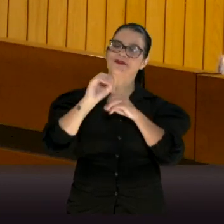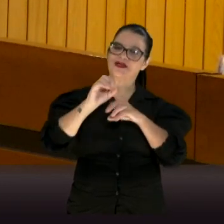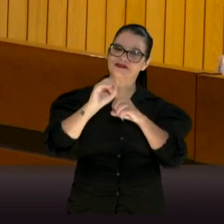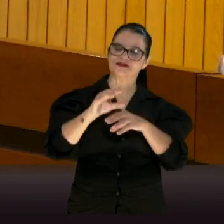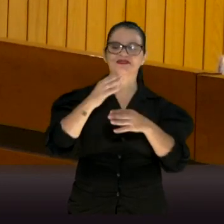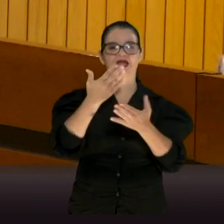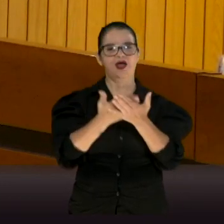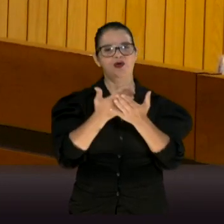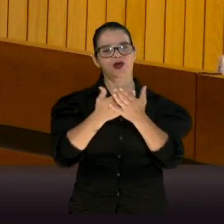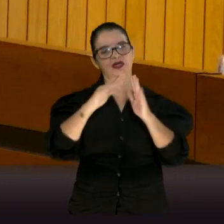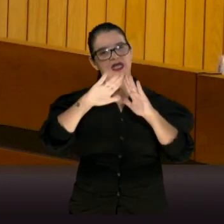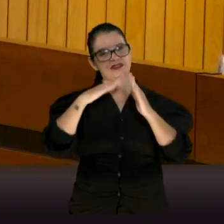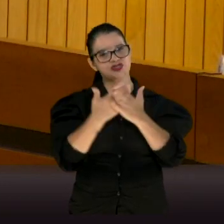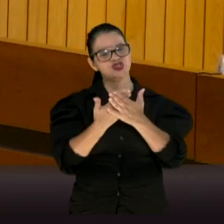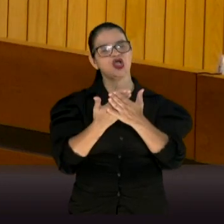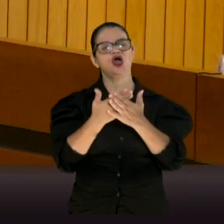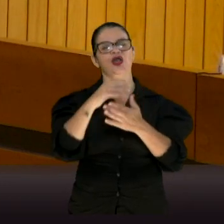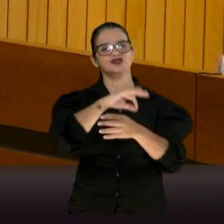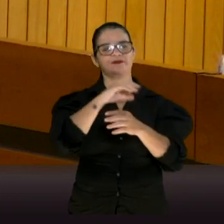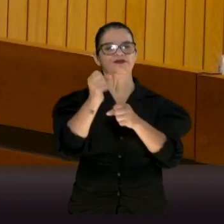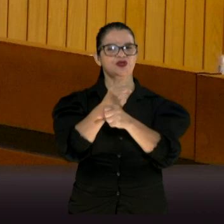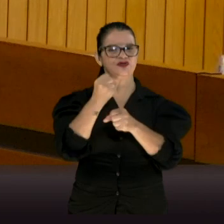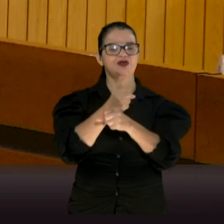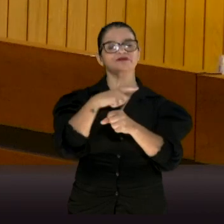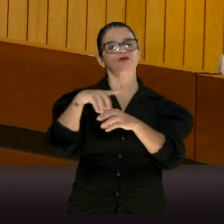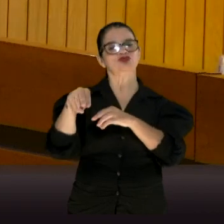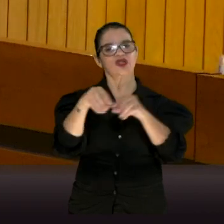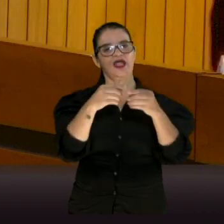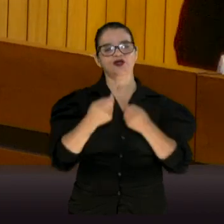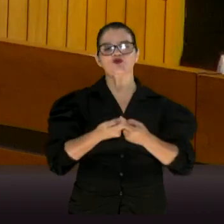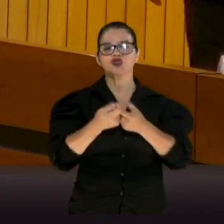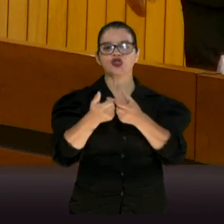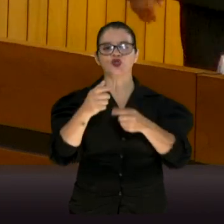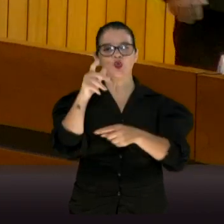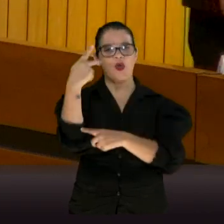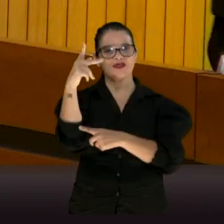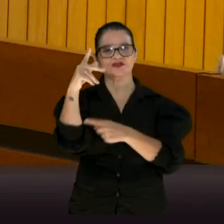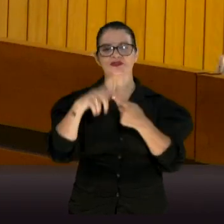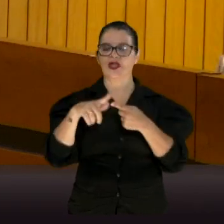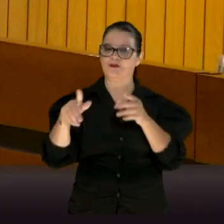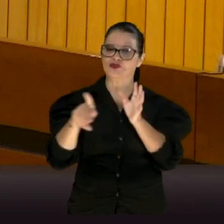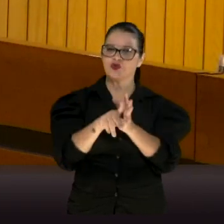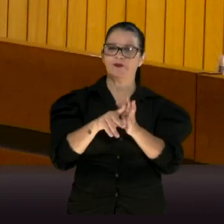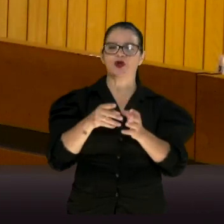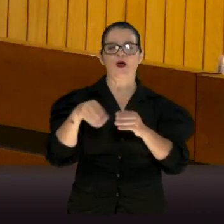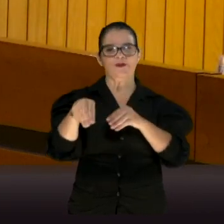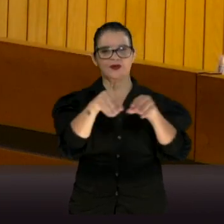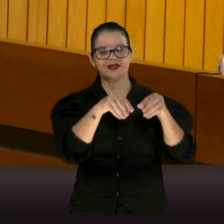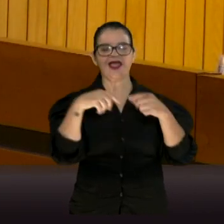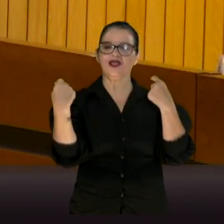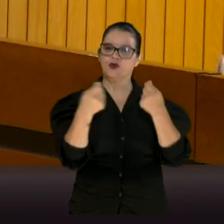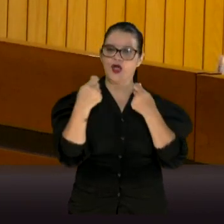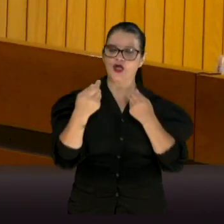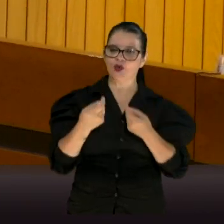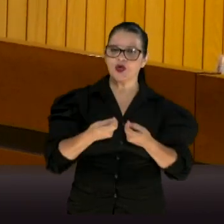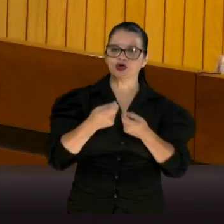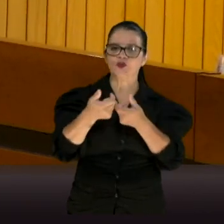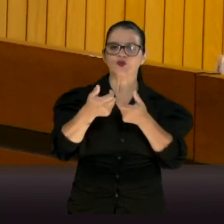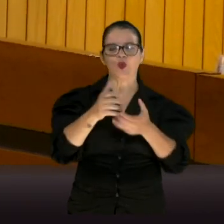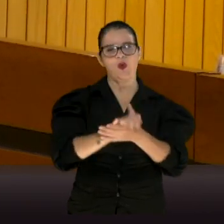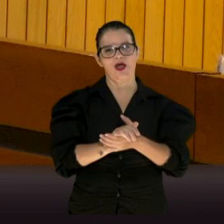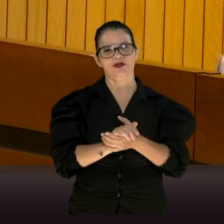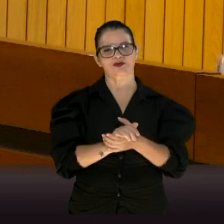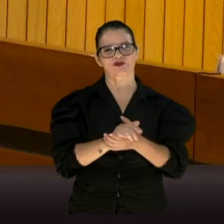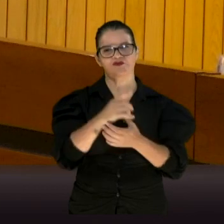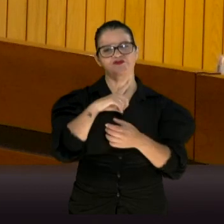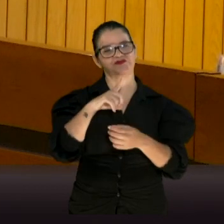estão aí em construção. Né, temos terrenos sendo doados em Paulista, temos o próprio terreno que já foi doado em Caruaru, serão aí, né,